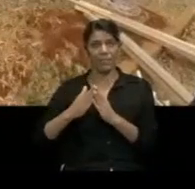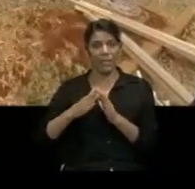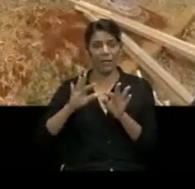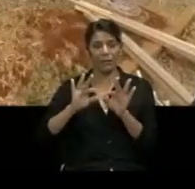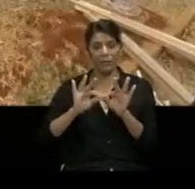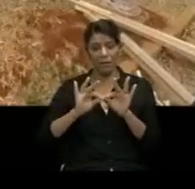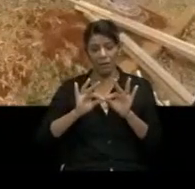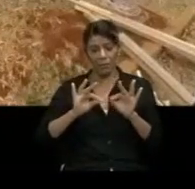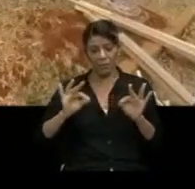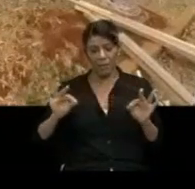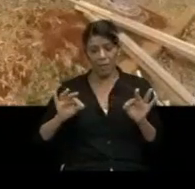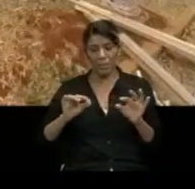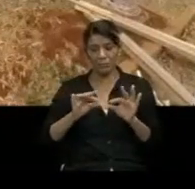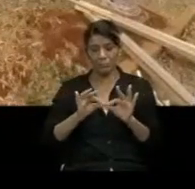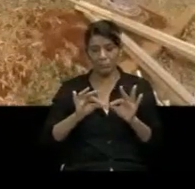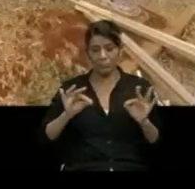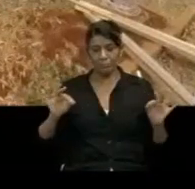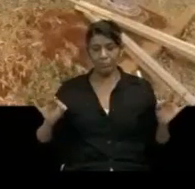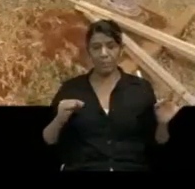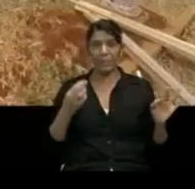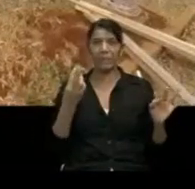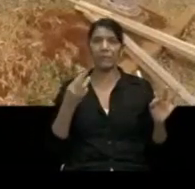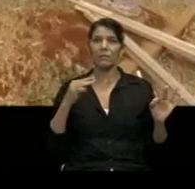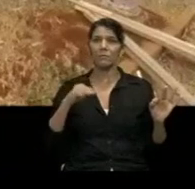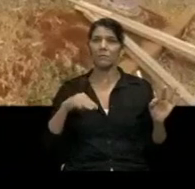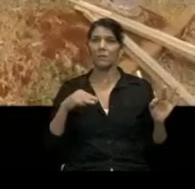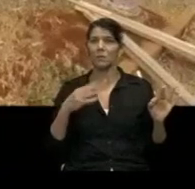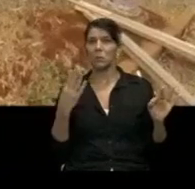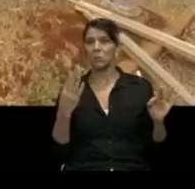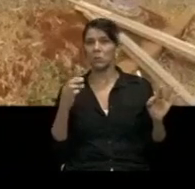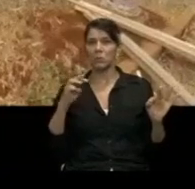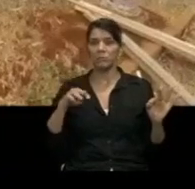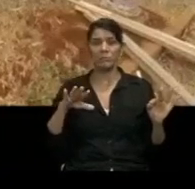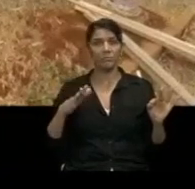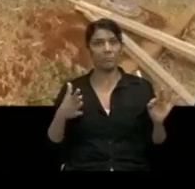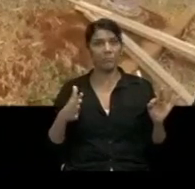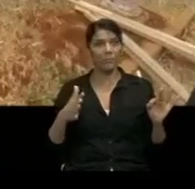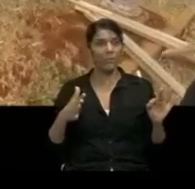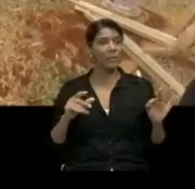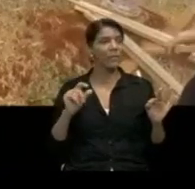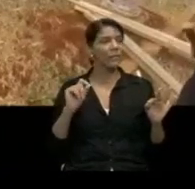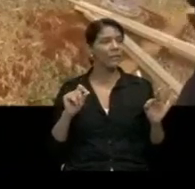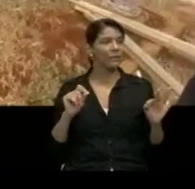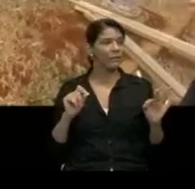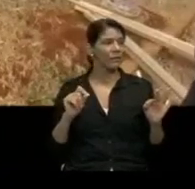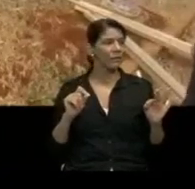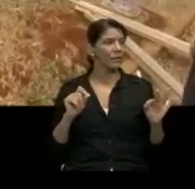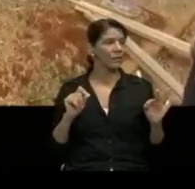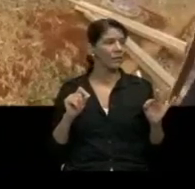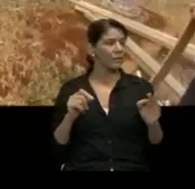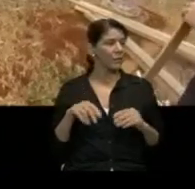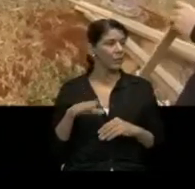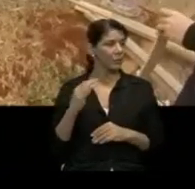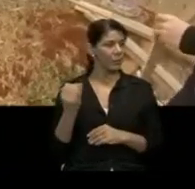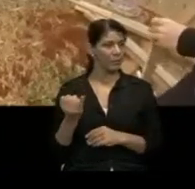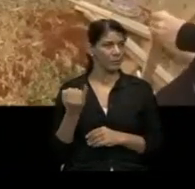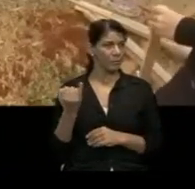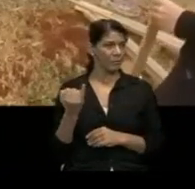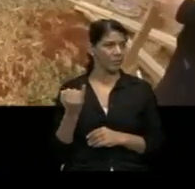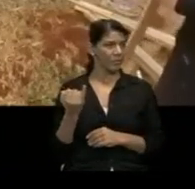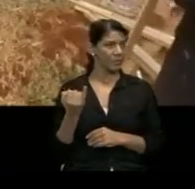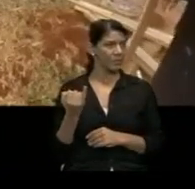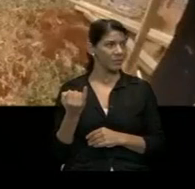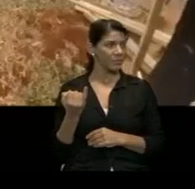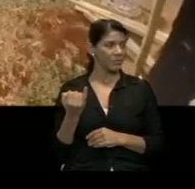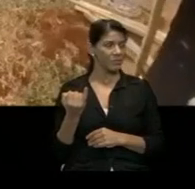metragem, vamos estipular aí uns 3 metros, 4 metros, tá? O importante aqui que o professor quer